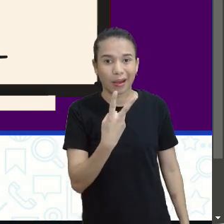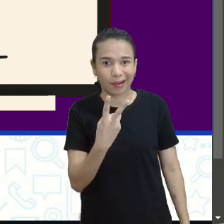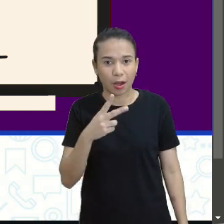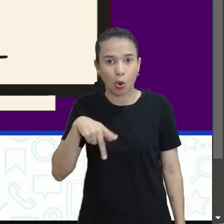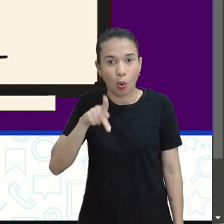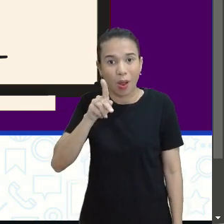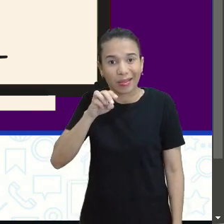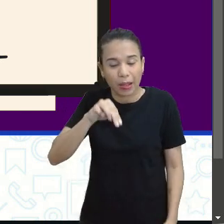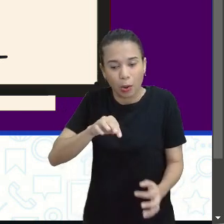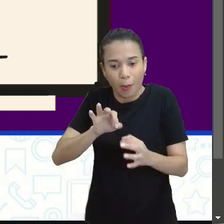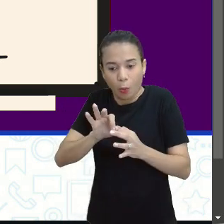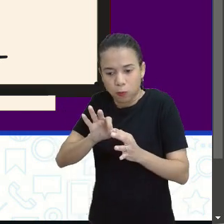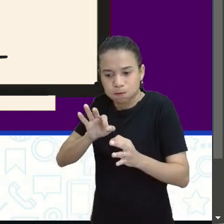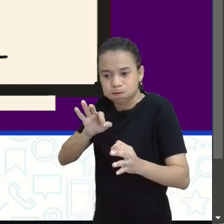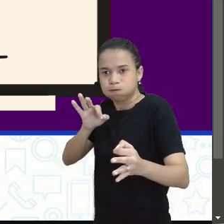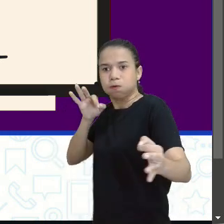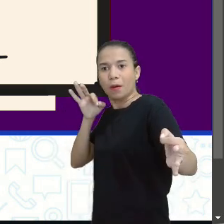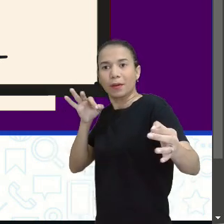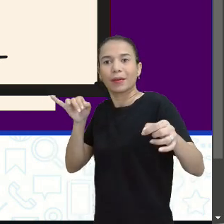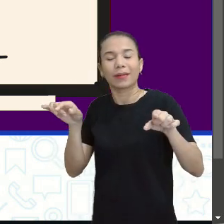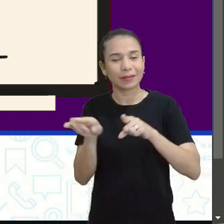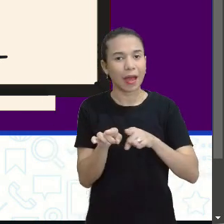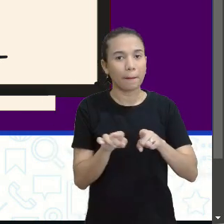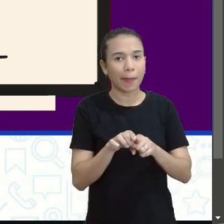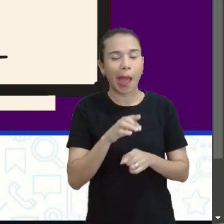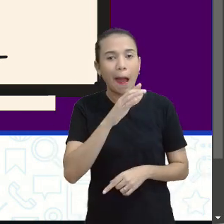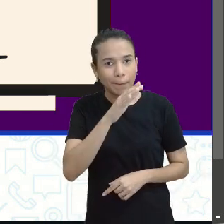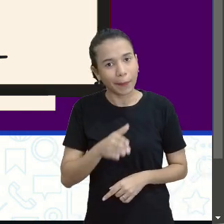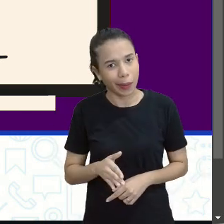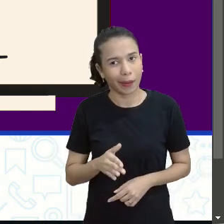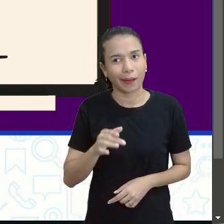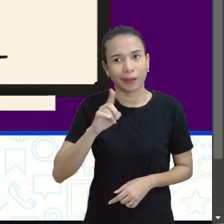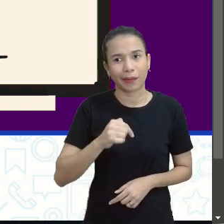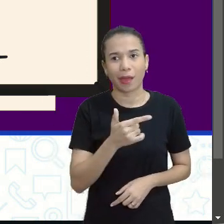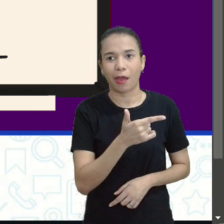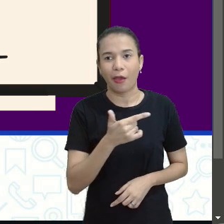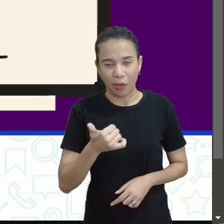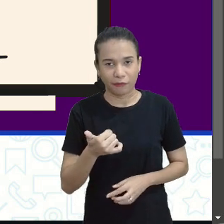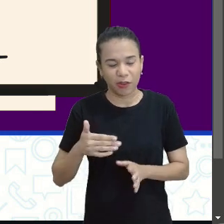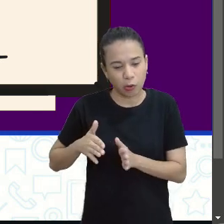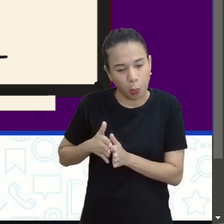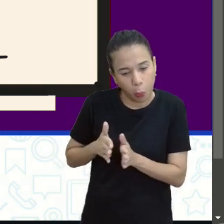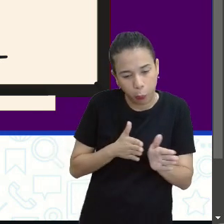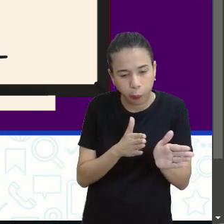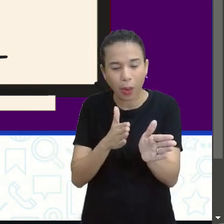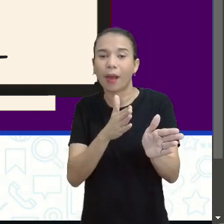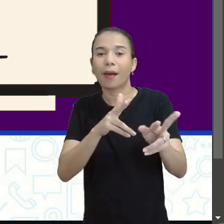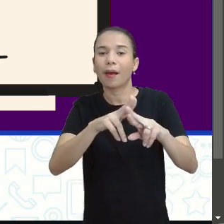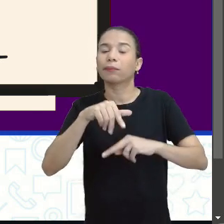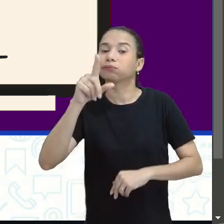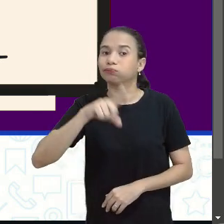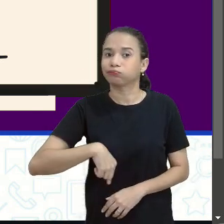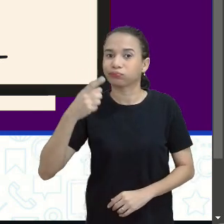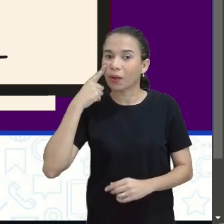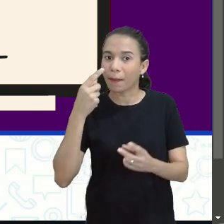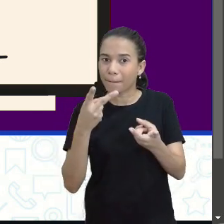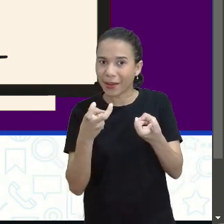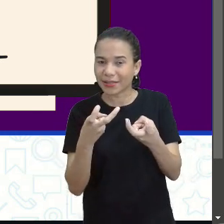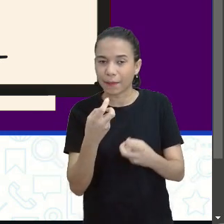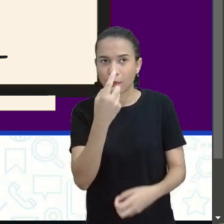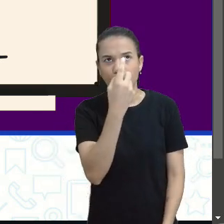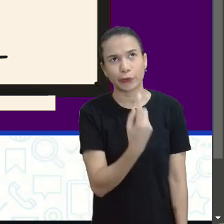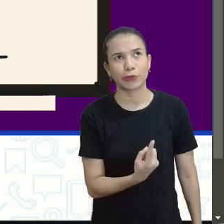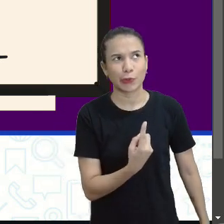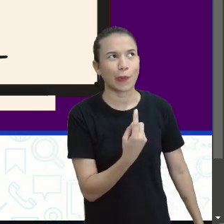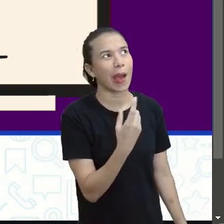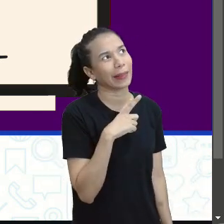quilômetros e a meia maratona, né, que são aí 21 quilômetros. Vejam aí, mais uma vez, se uma maratona tem